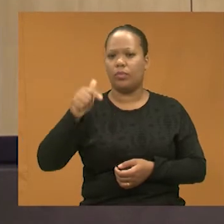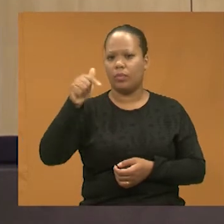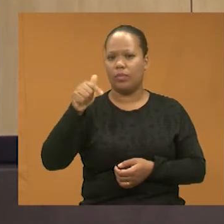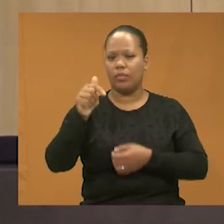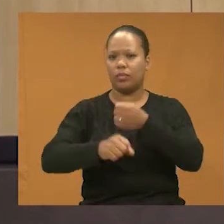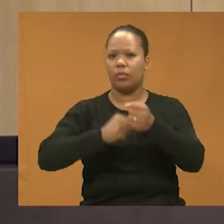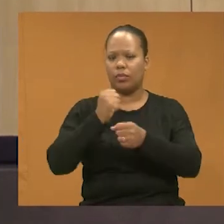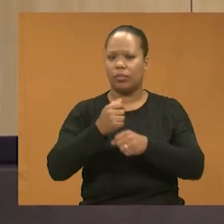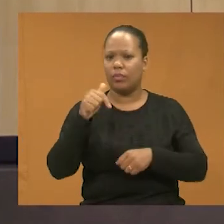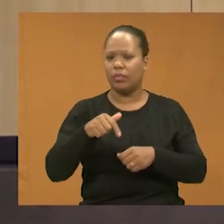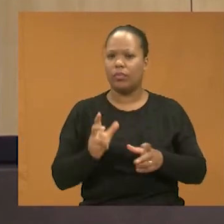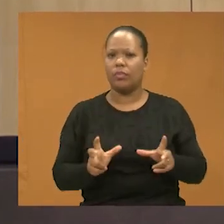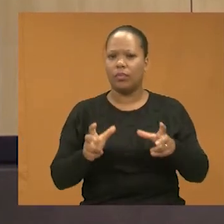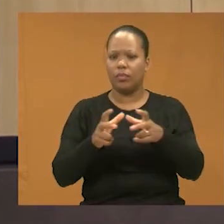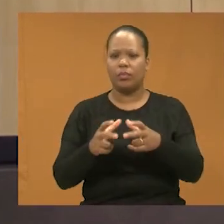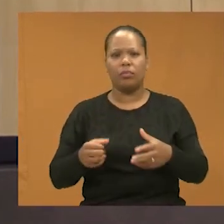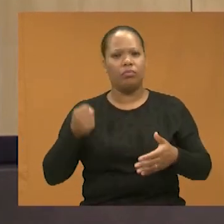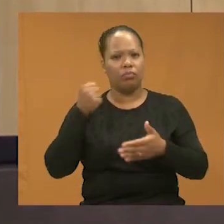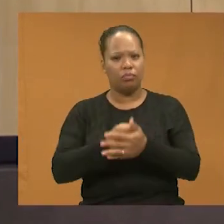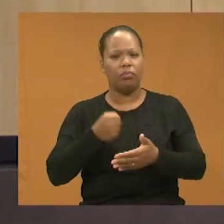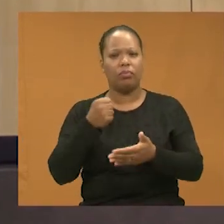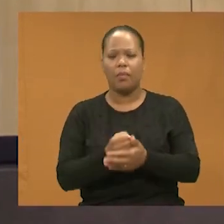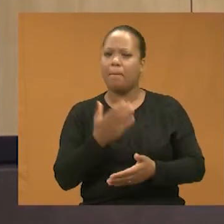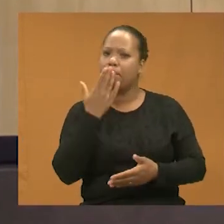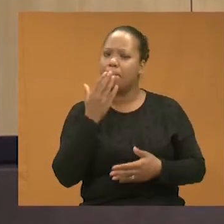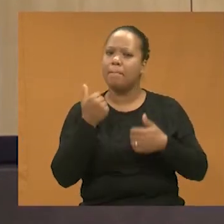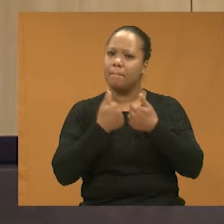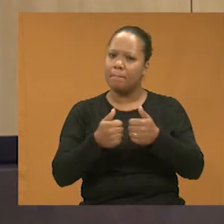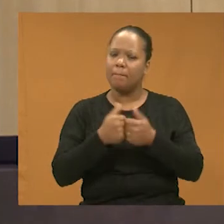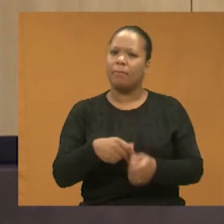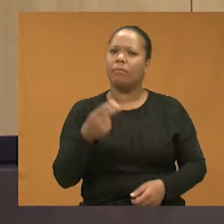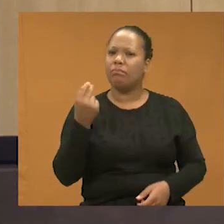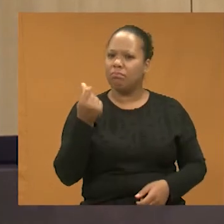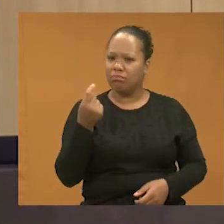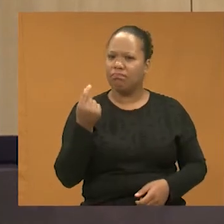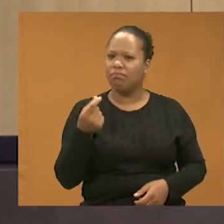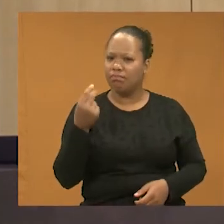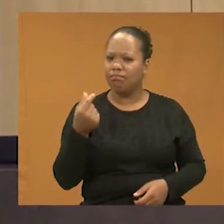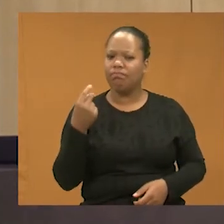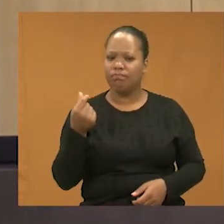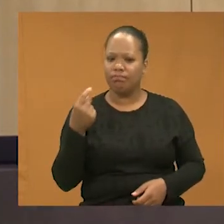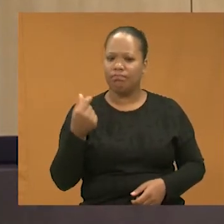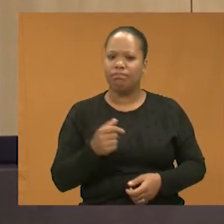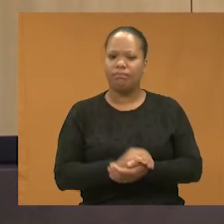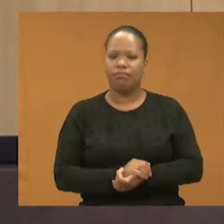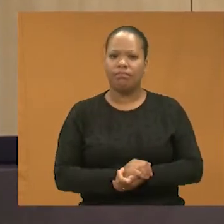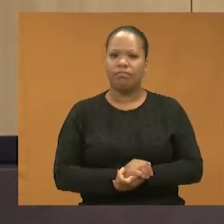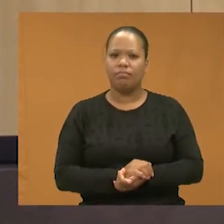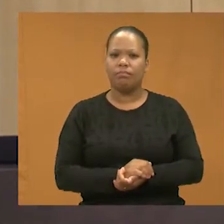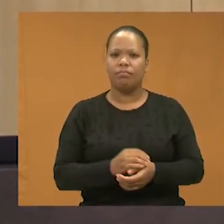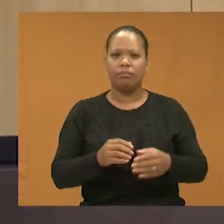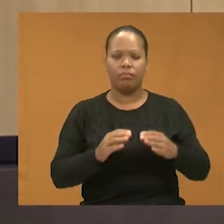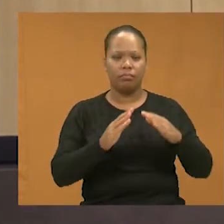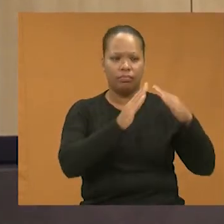7 anos e estou lutando por esse ônibus já faz há muito tempo. É um bairro grande onde já tem mais